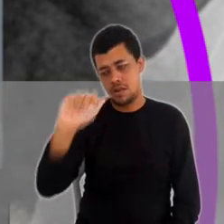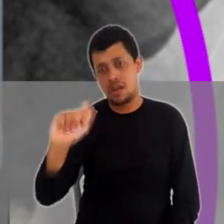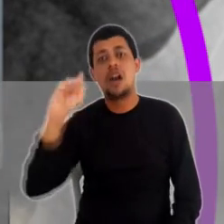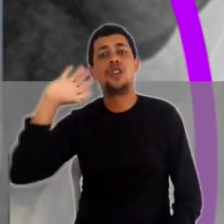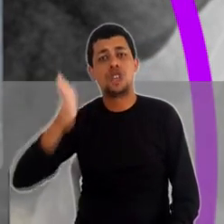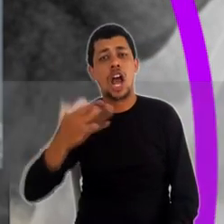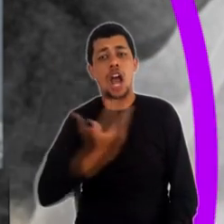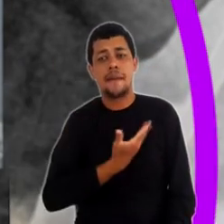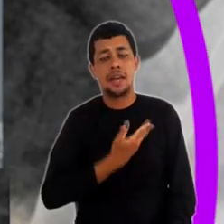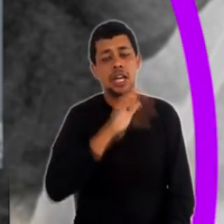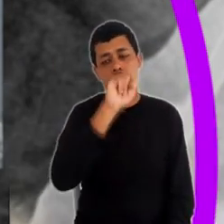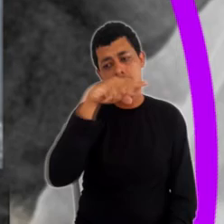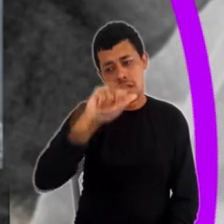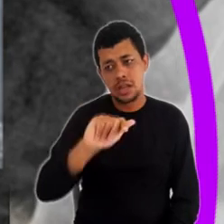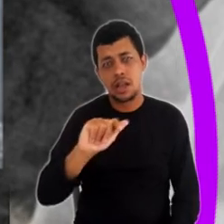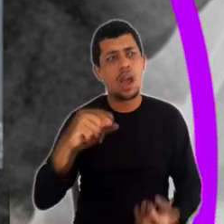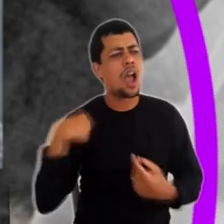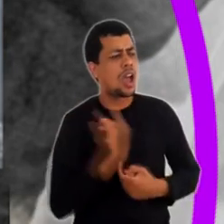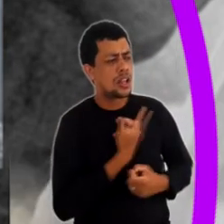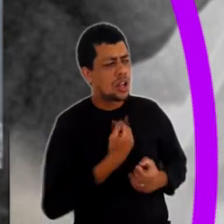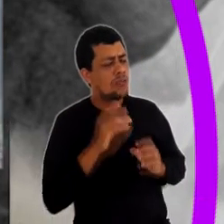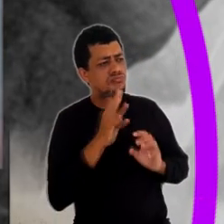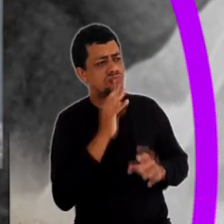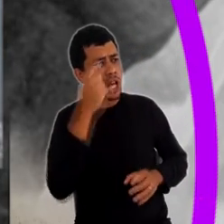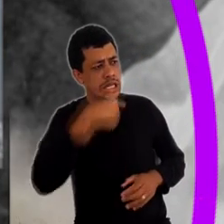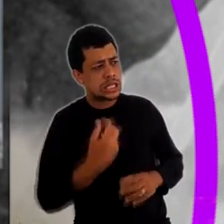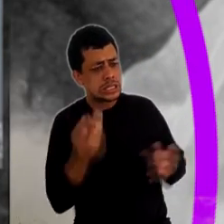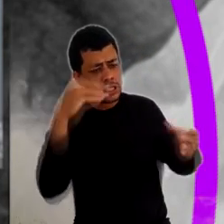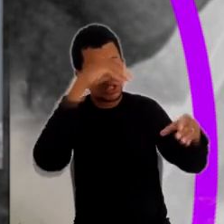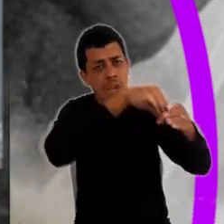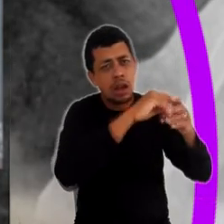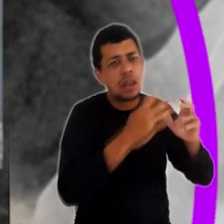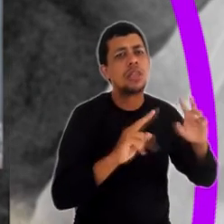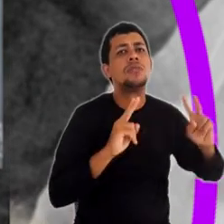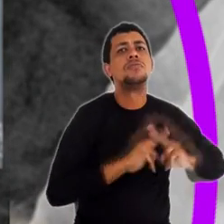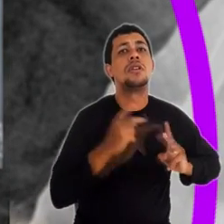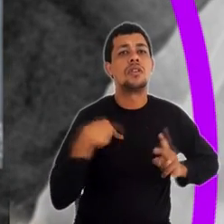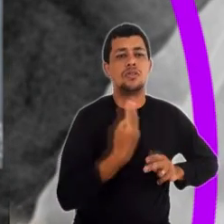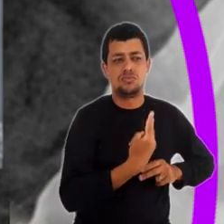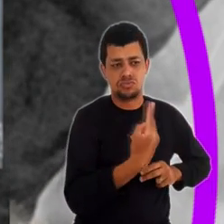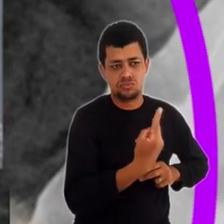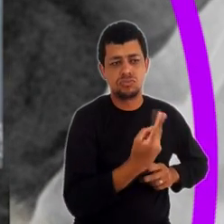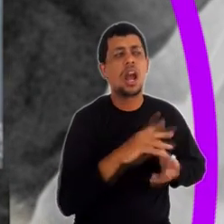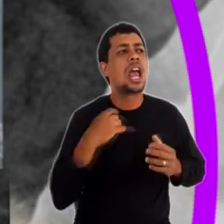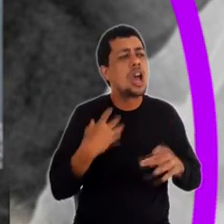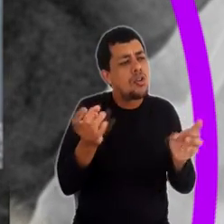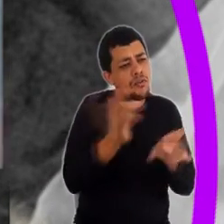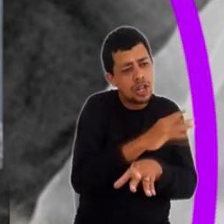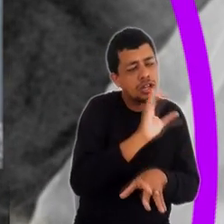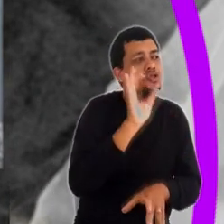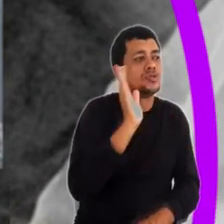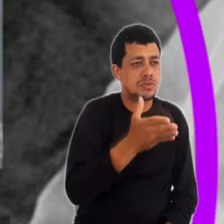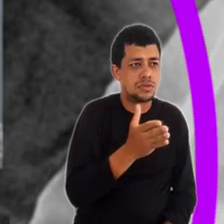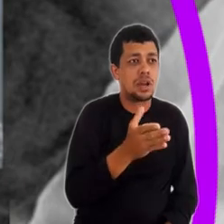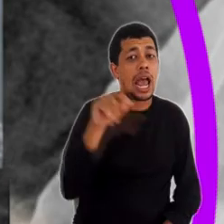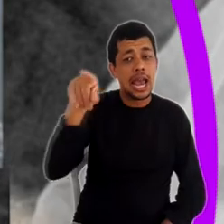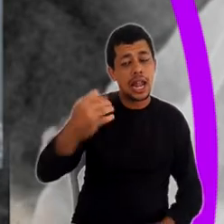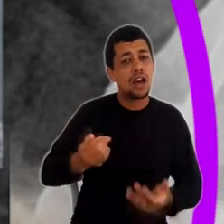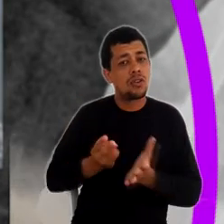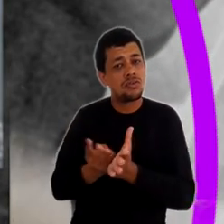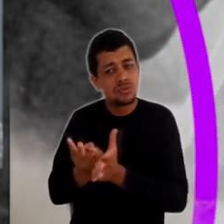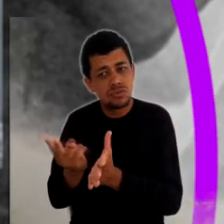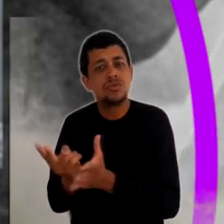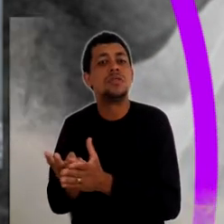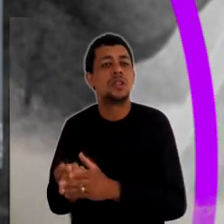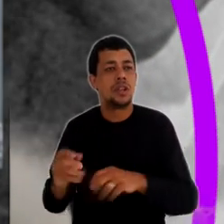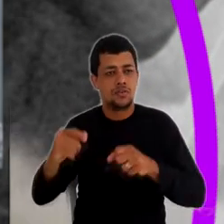Ana Medina e eu e a Kisela nós nos conhecemos na UNIR. A gente, nós duas, né? Eu já concluí, né? Ela tá